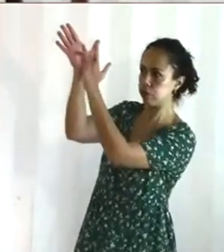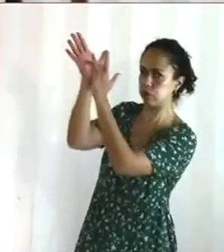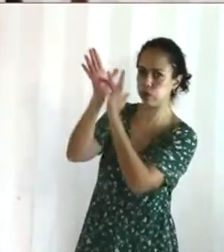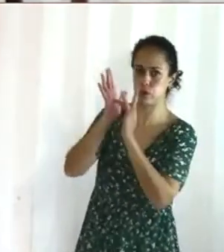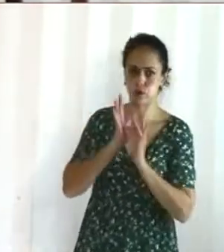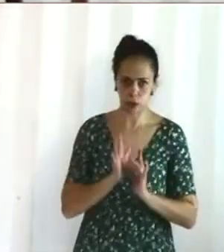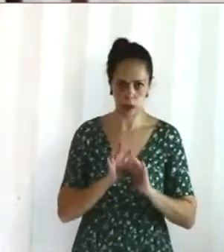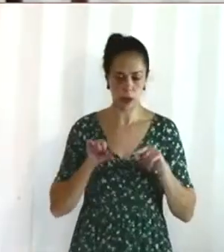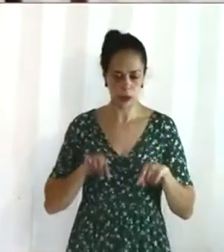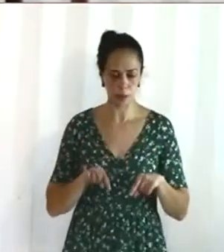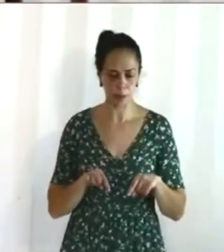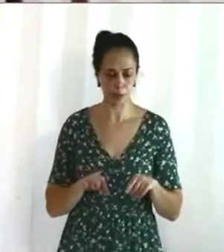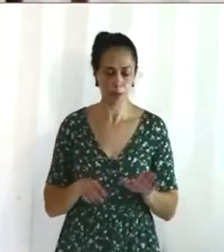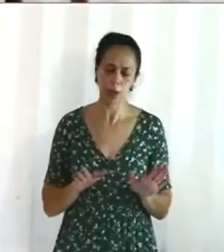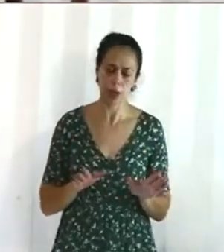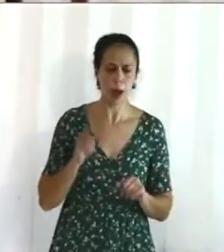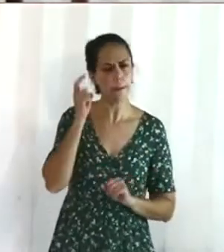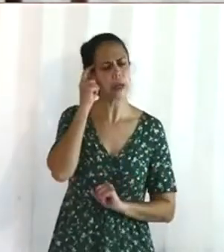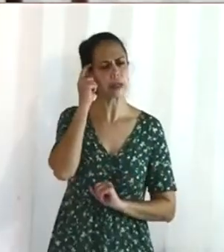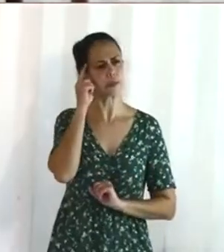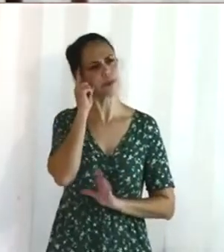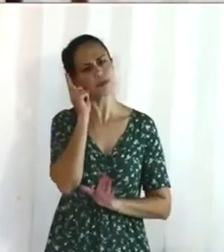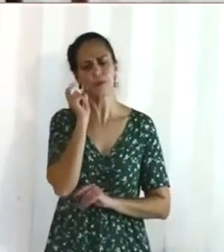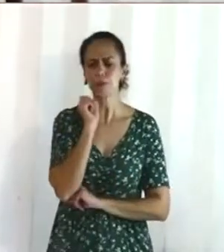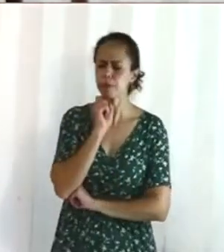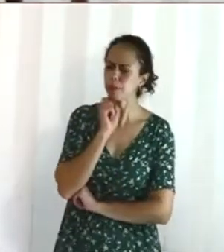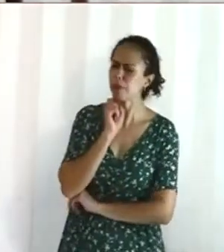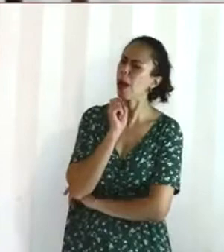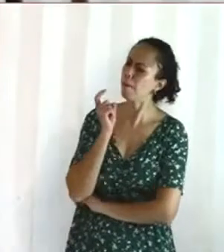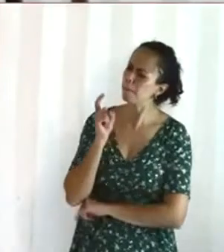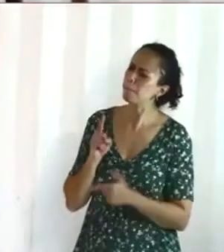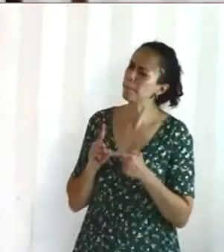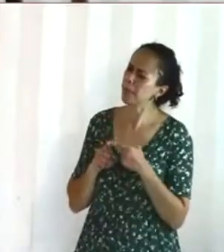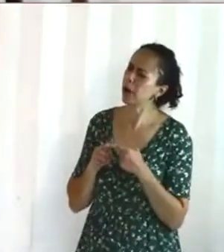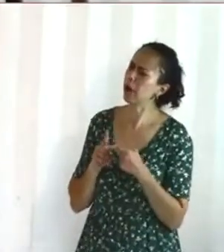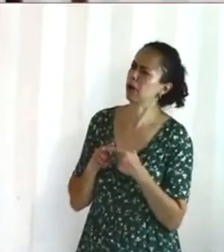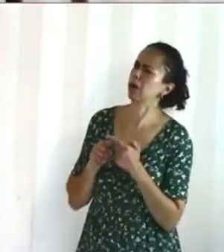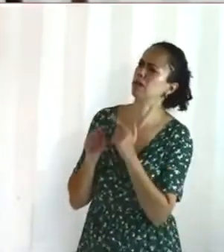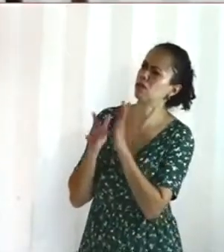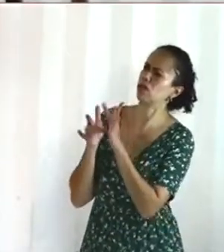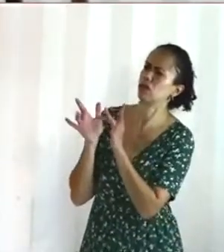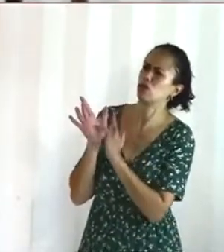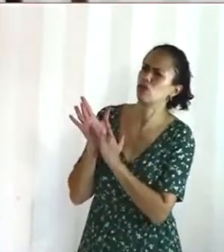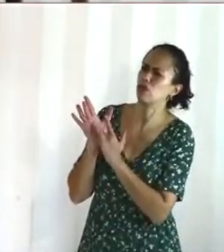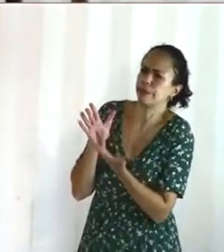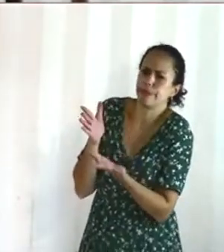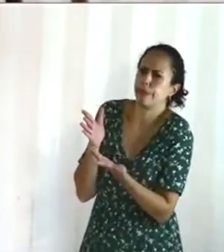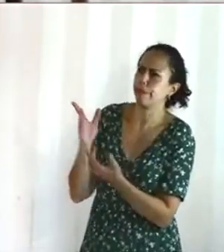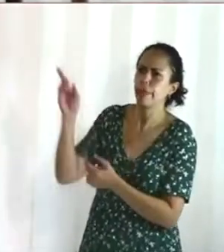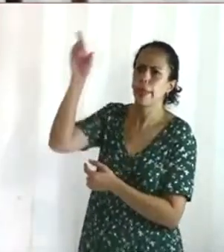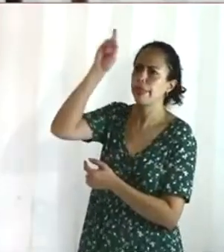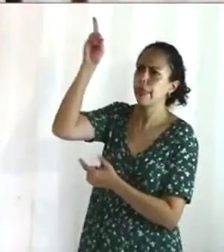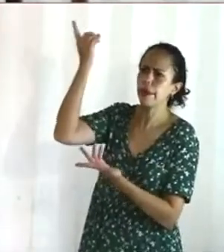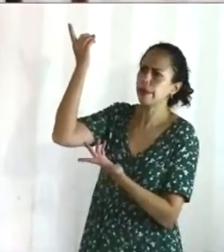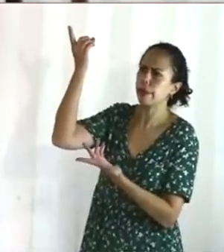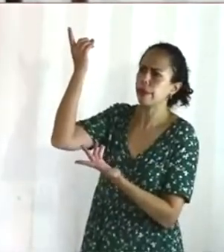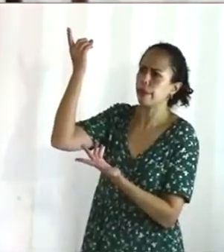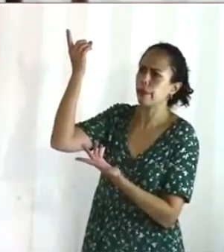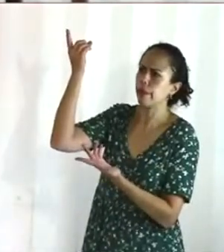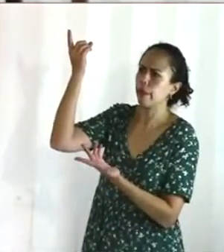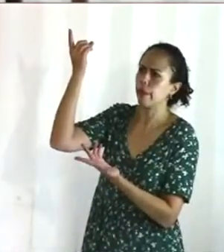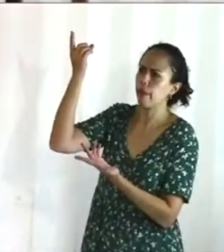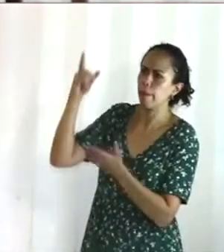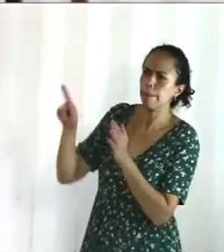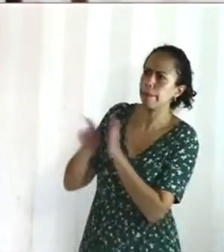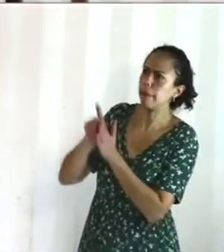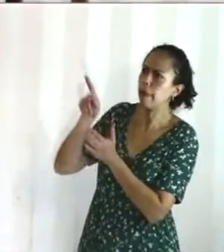humana? Por que Jesus precisou ter a natureza humana, sendo ele propriamente Deus? Por que ele precisou se humilhar, assumir a forma de servo?